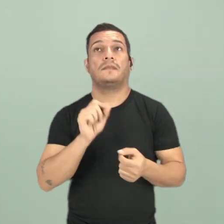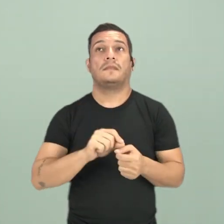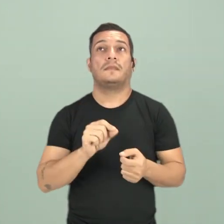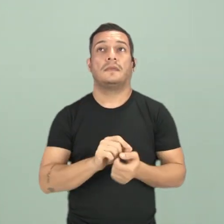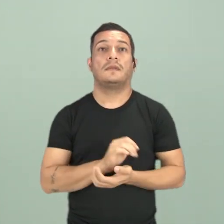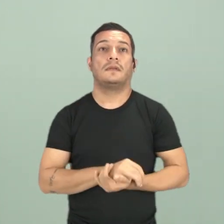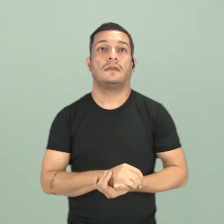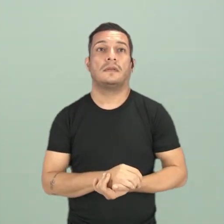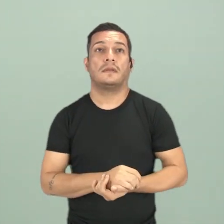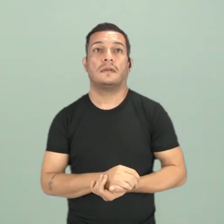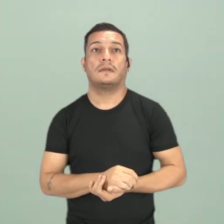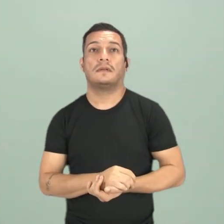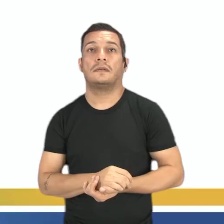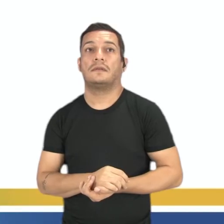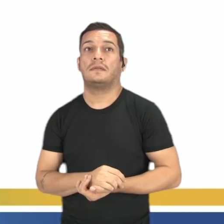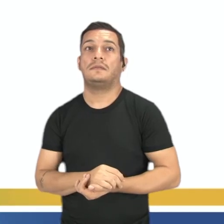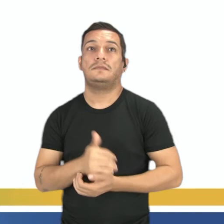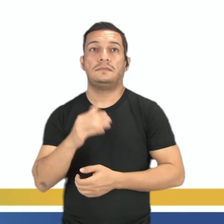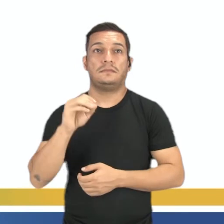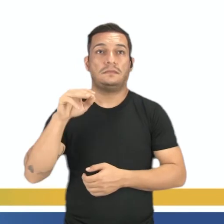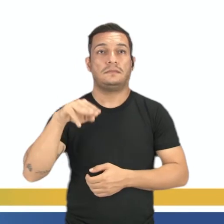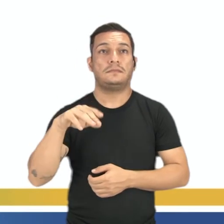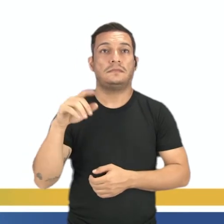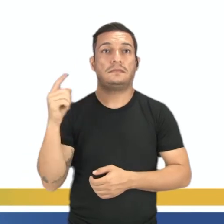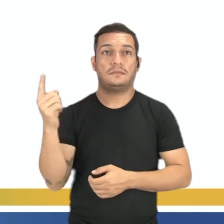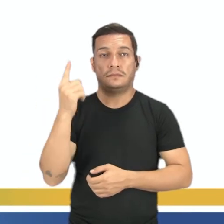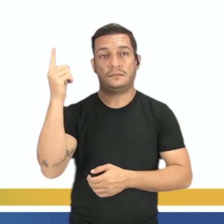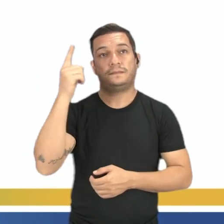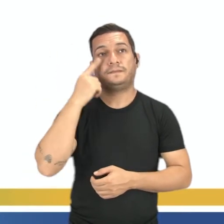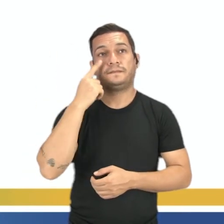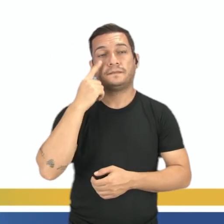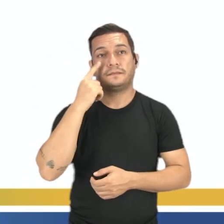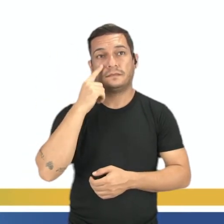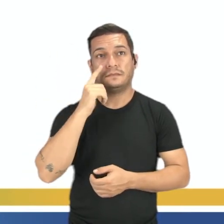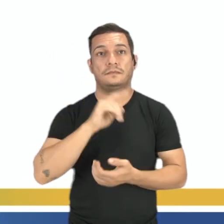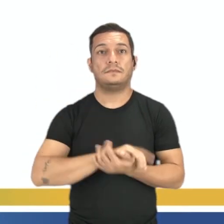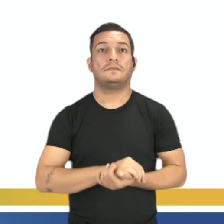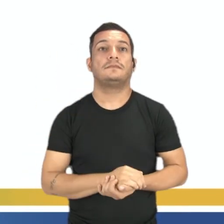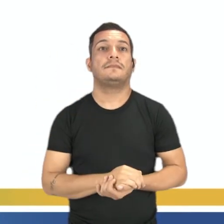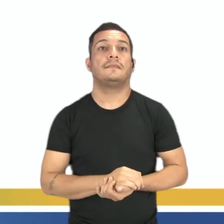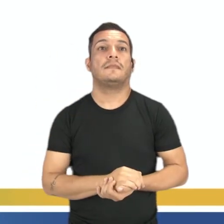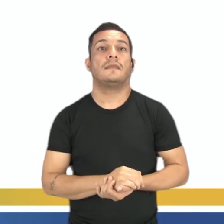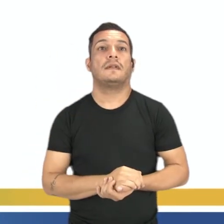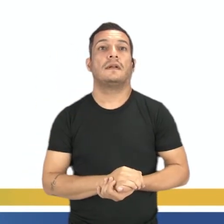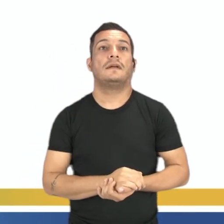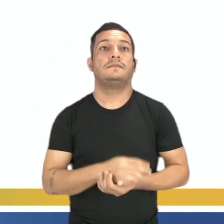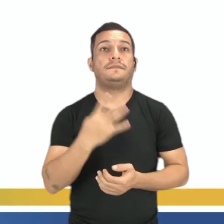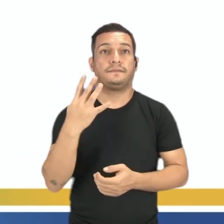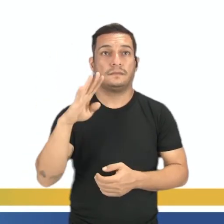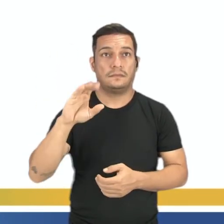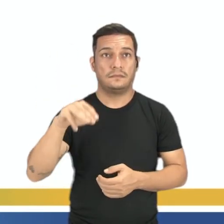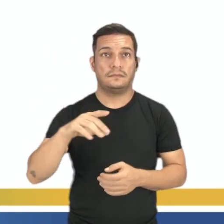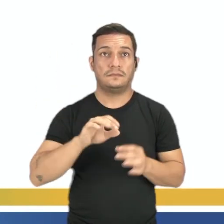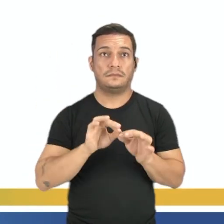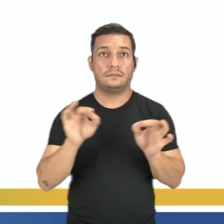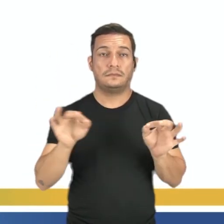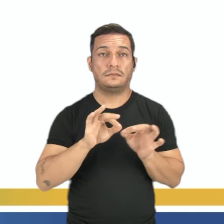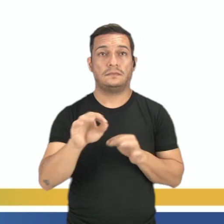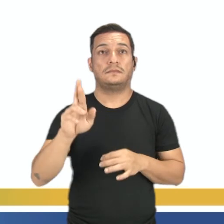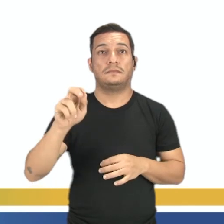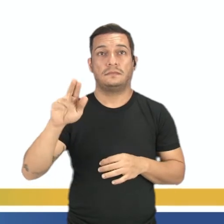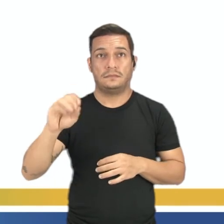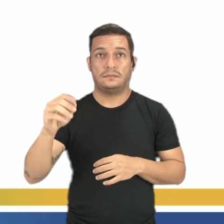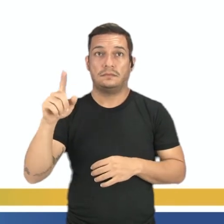fazê-la. 10 centímetros de altura, nós fomos dados que a altura tem 10 centímetros. 4 centímetros de diâmetro,